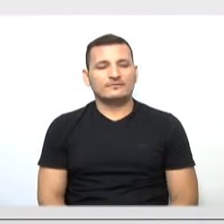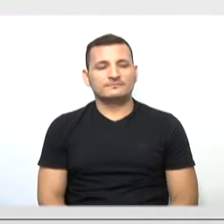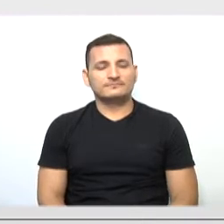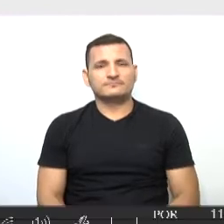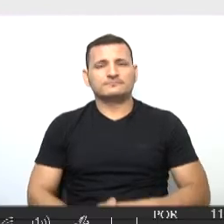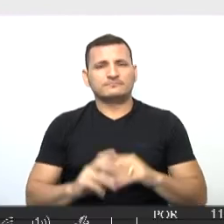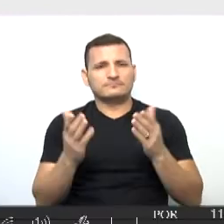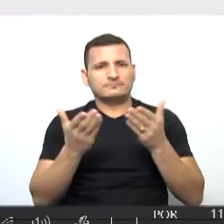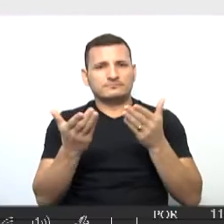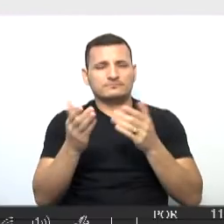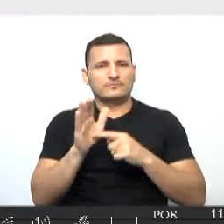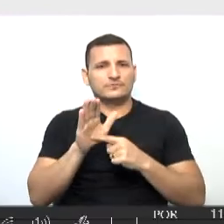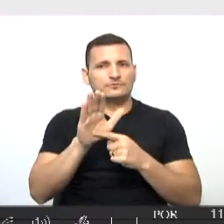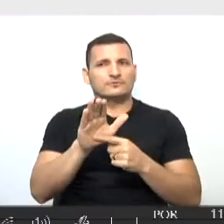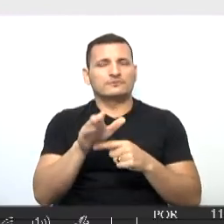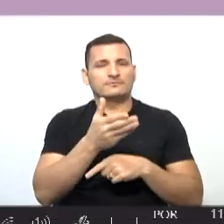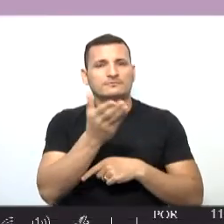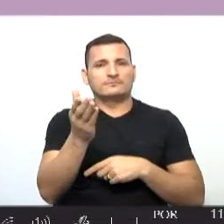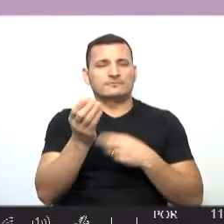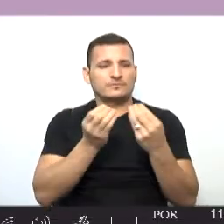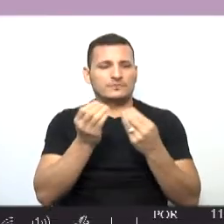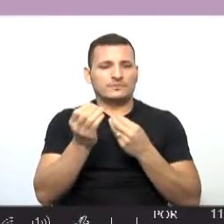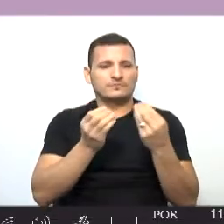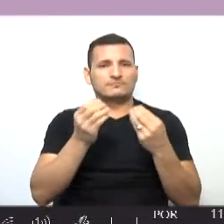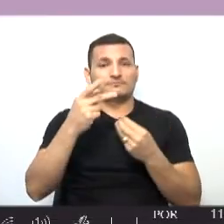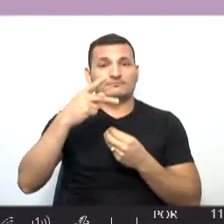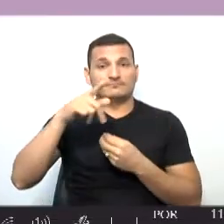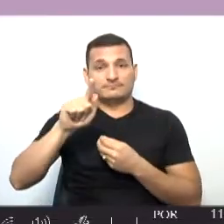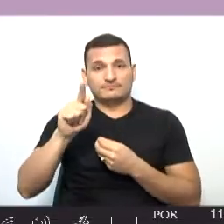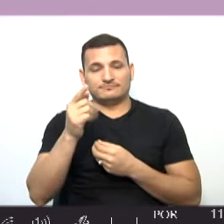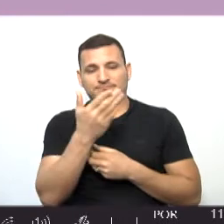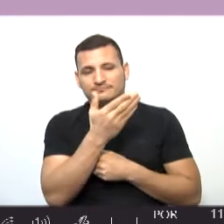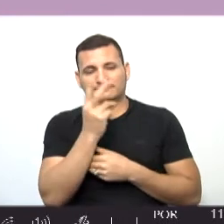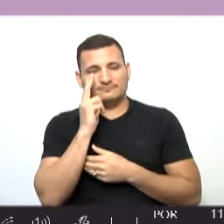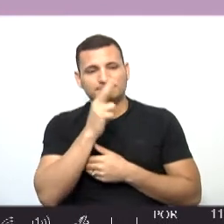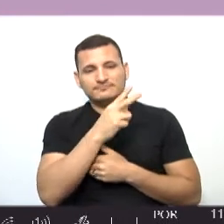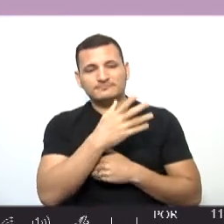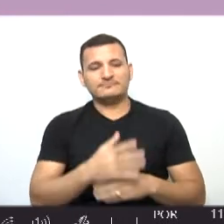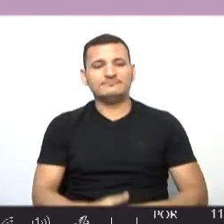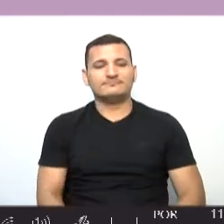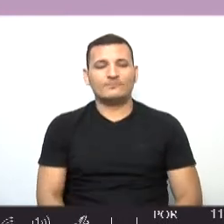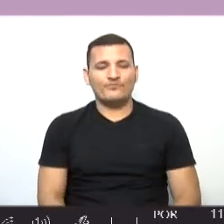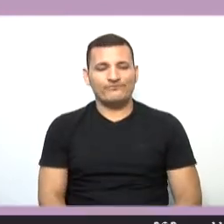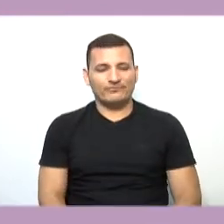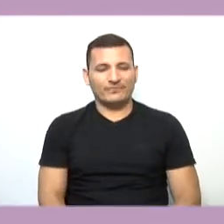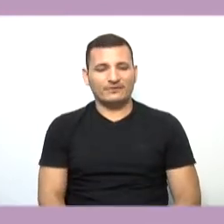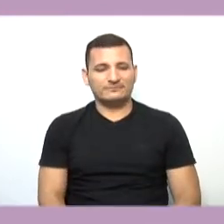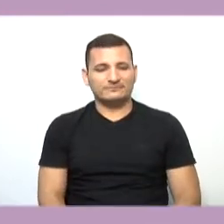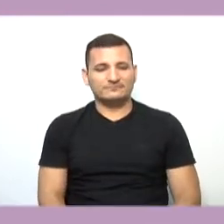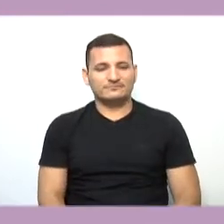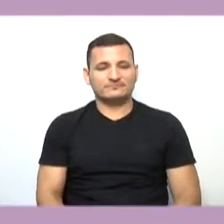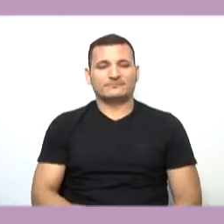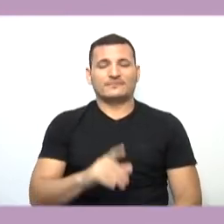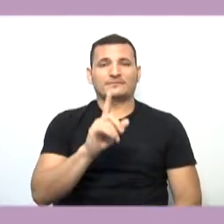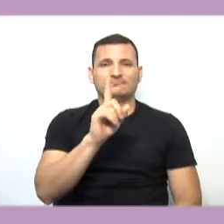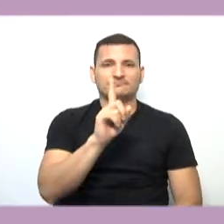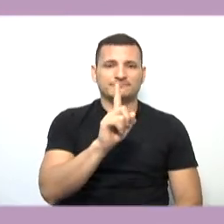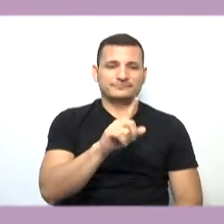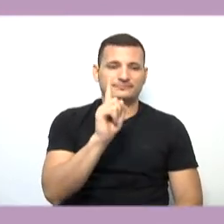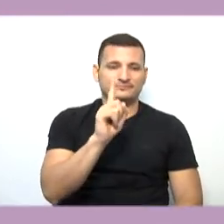Eu vou mostrar para vocês como é que vai ficar a nossa página. Vai ficar assim, ó. Tá? Quando clicar no botão